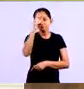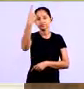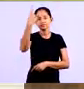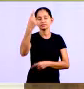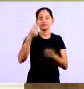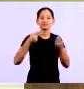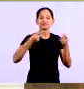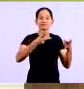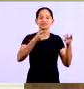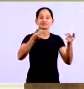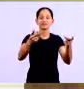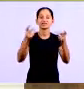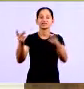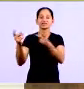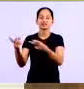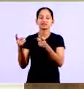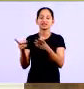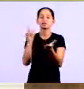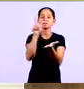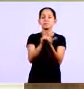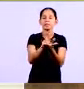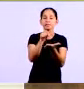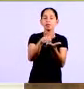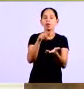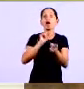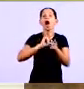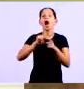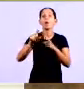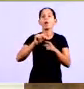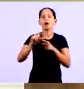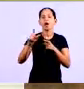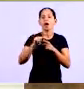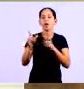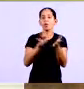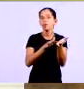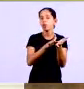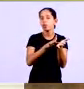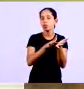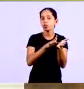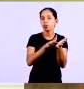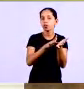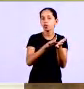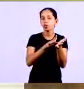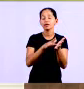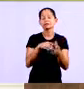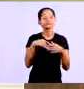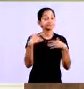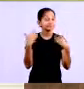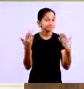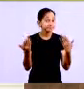vendendo o computador e fingindo que estava alugando. Né? Então, isso aí é uma